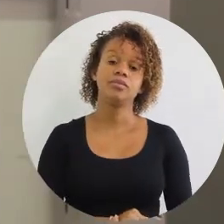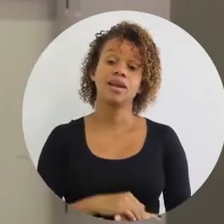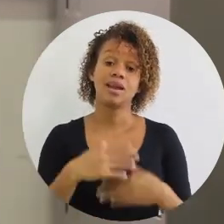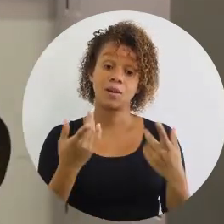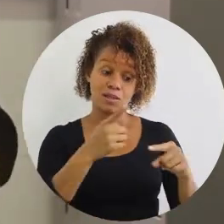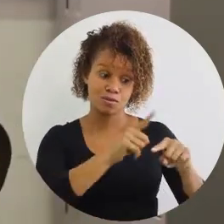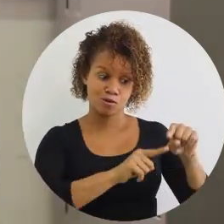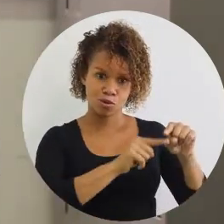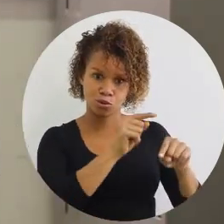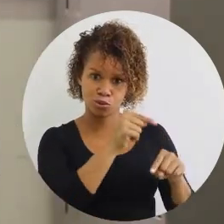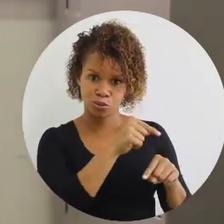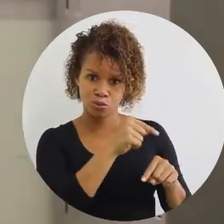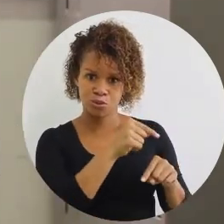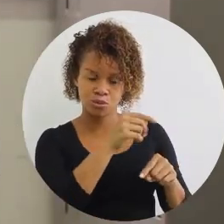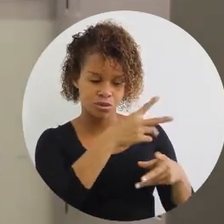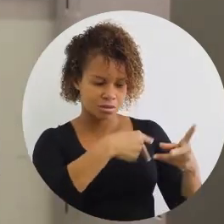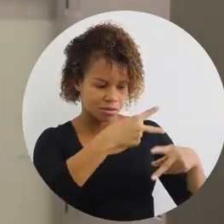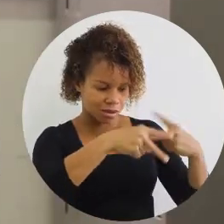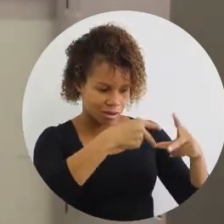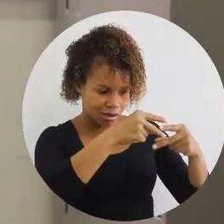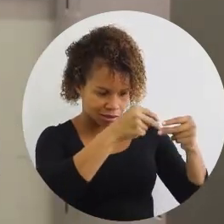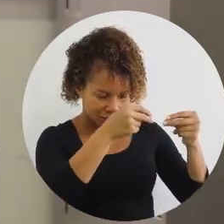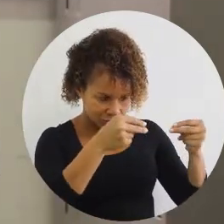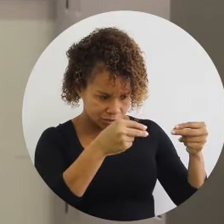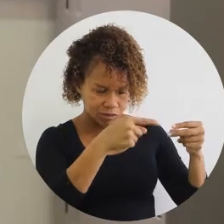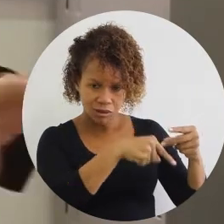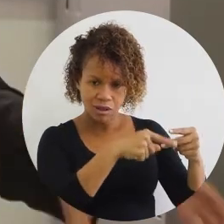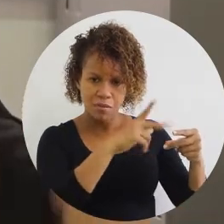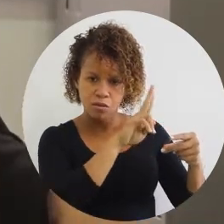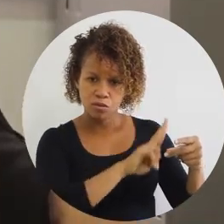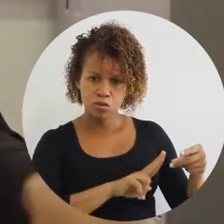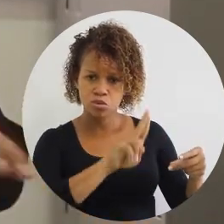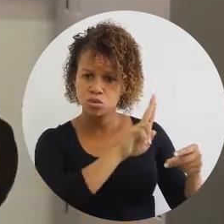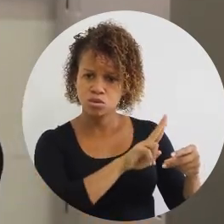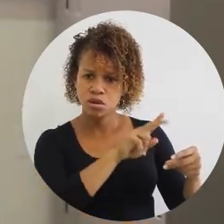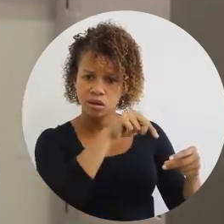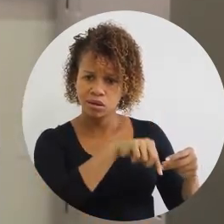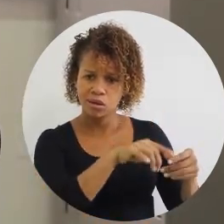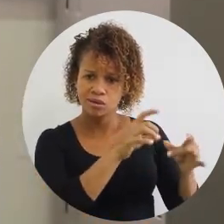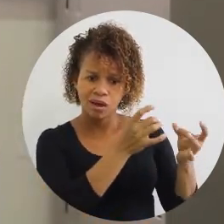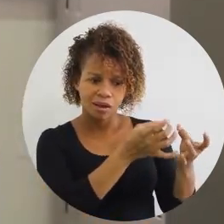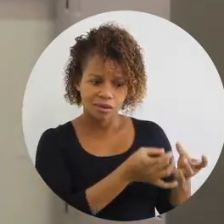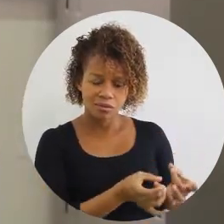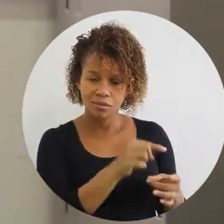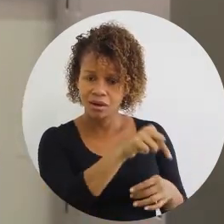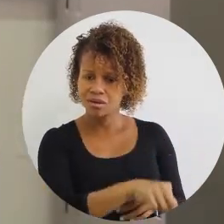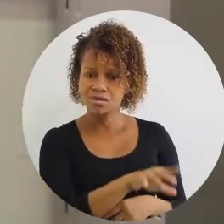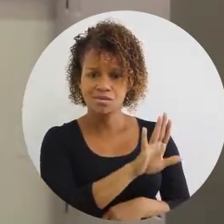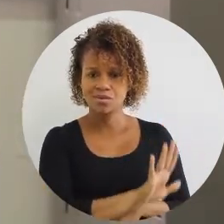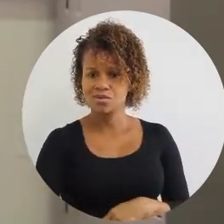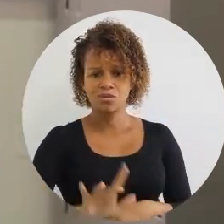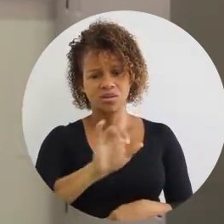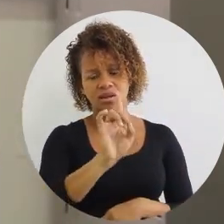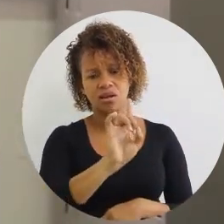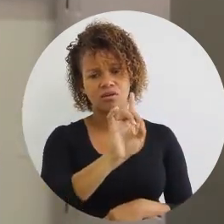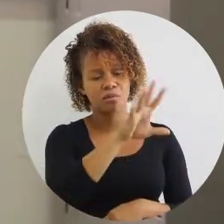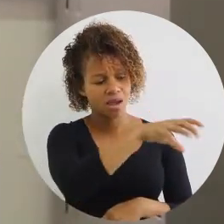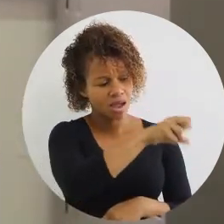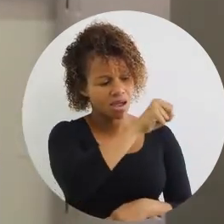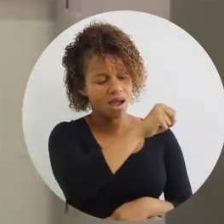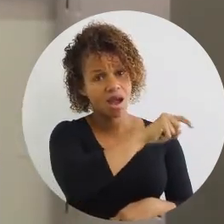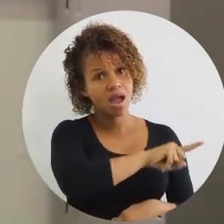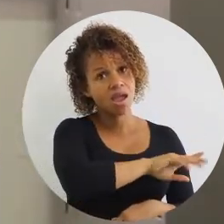produto, essa embalagem vai ser produzida, mas ela não vai ser usada no mercado nacional. Eu vou pegar essa embalagem e exportar para um